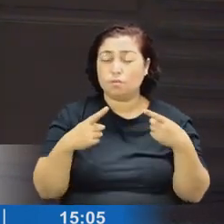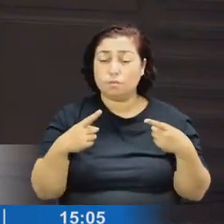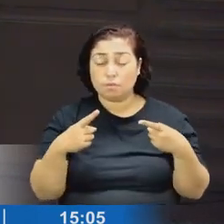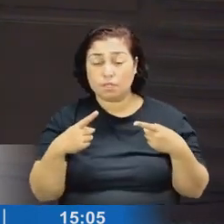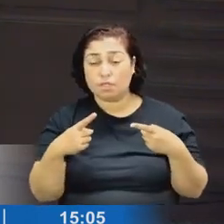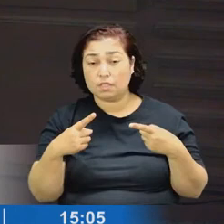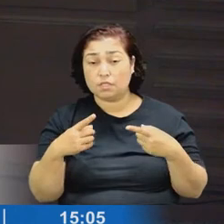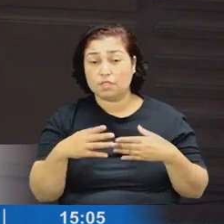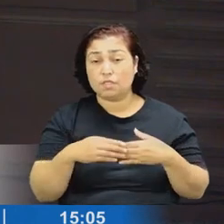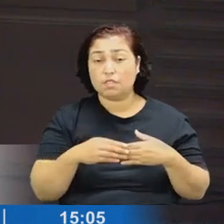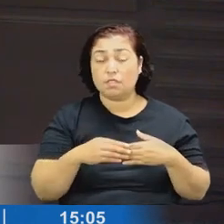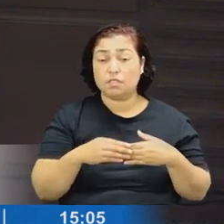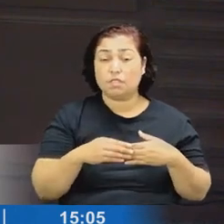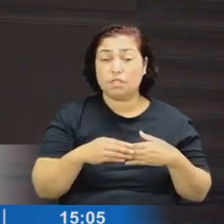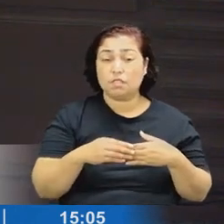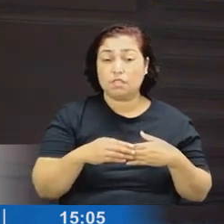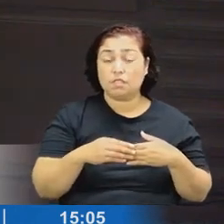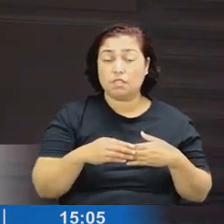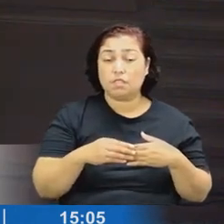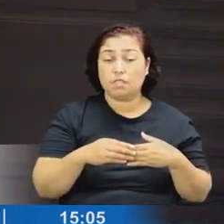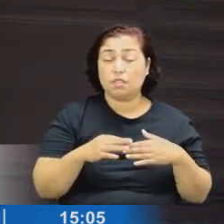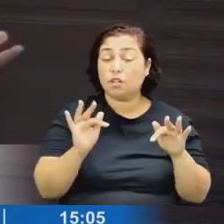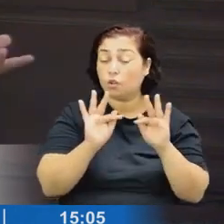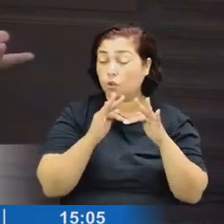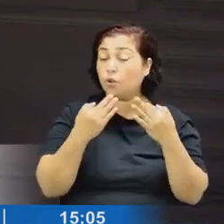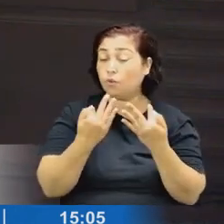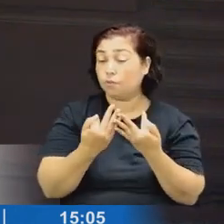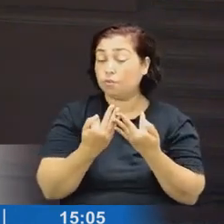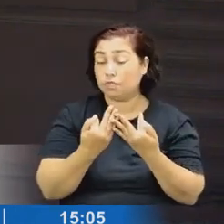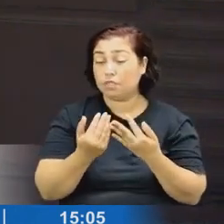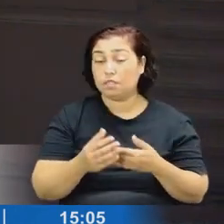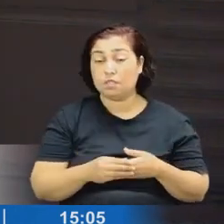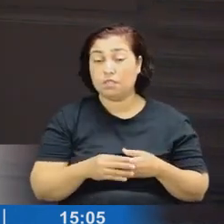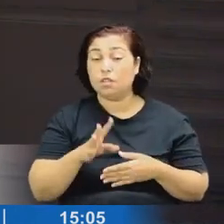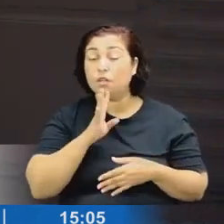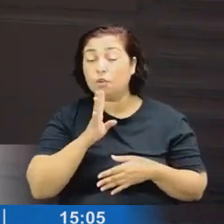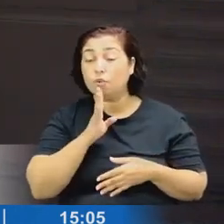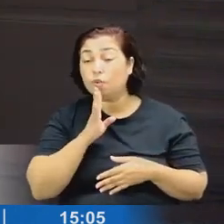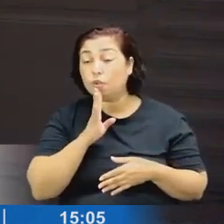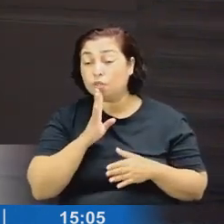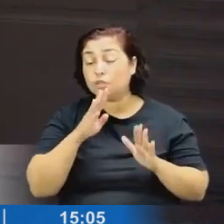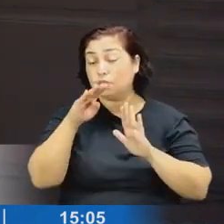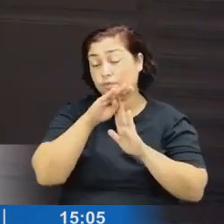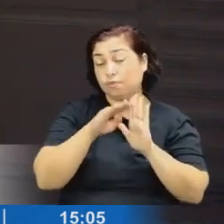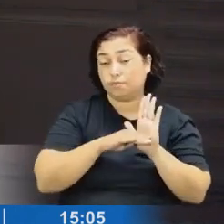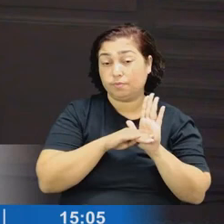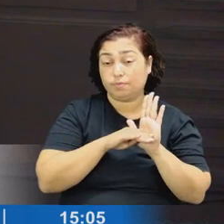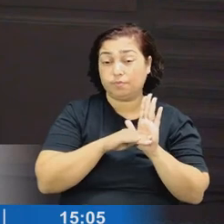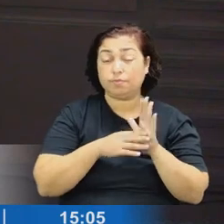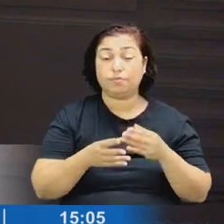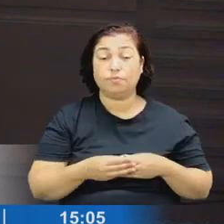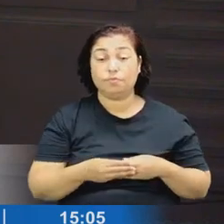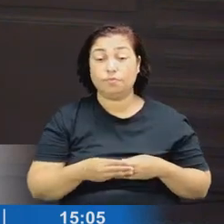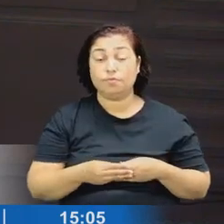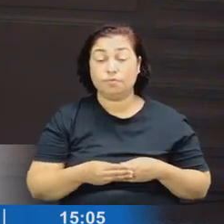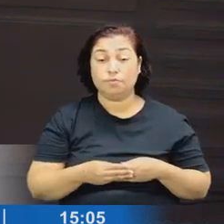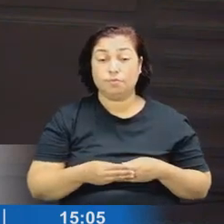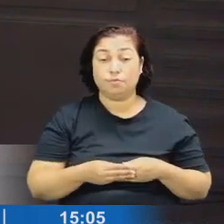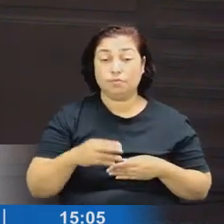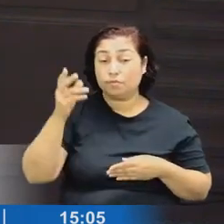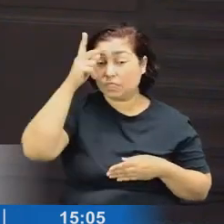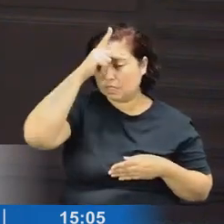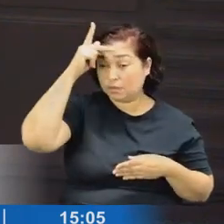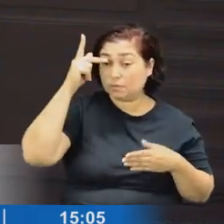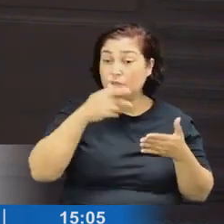né interação do que você com uma foto comportada com a esposa no Tik Tok é conhecer a plataforma é o público